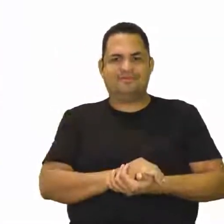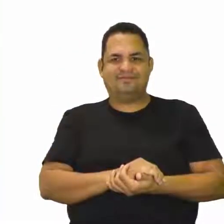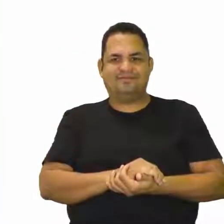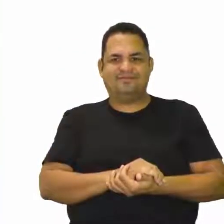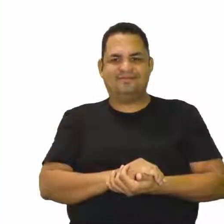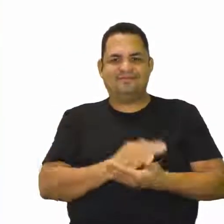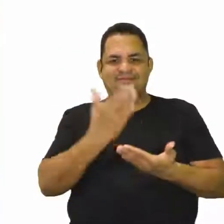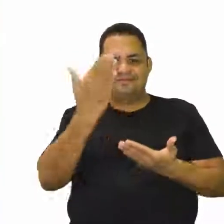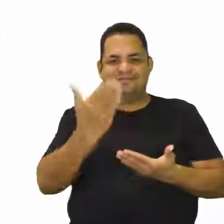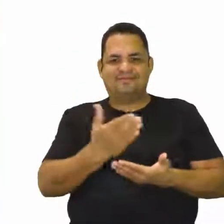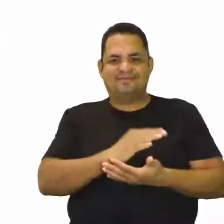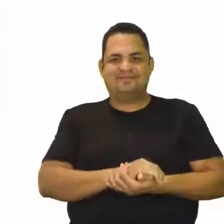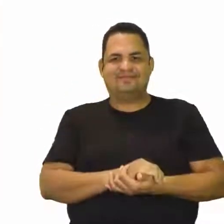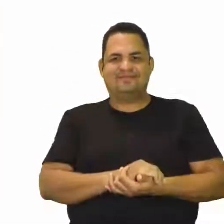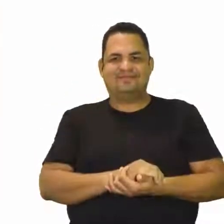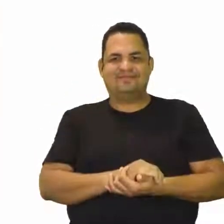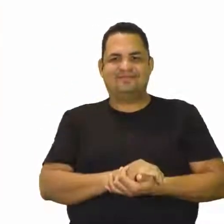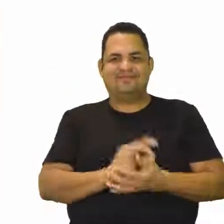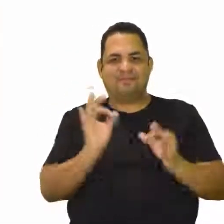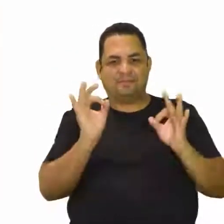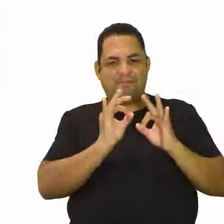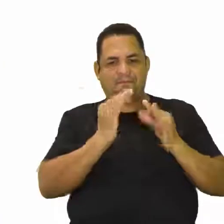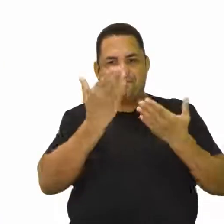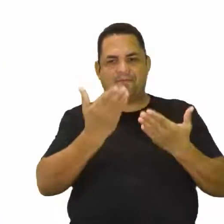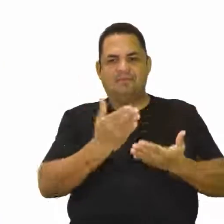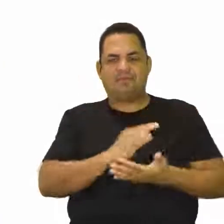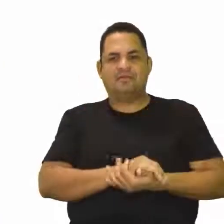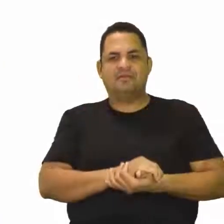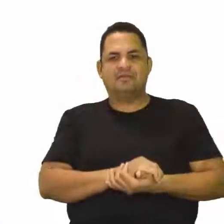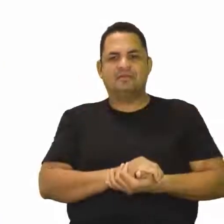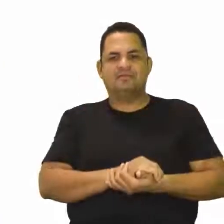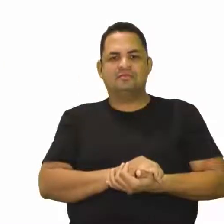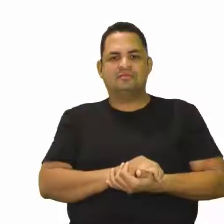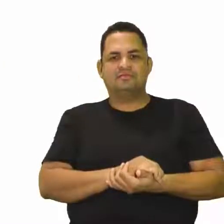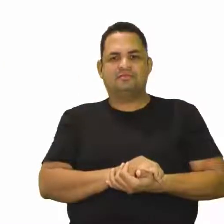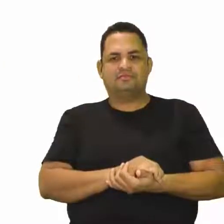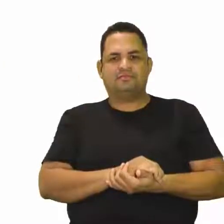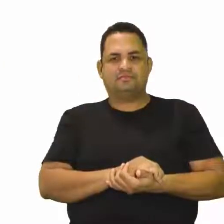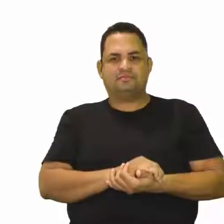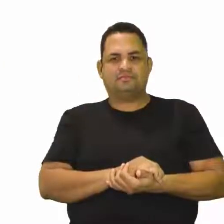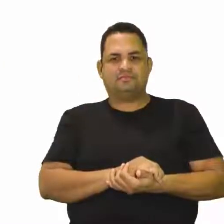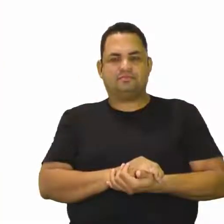Panzer aqui atrás. Tá ótimo, né? E aí,